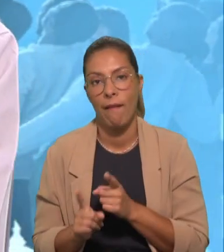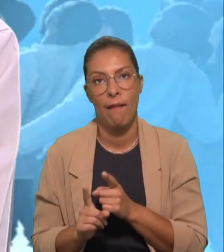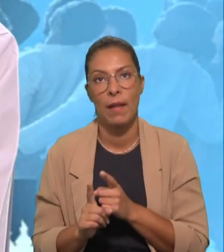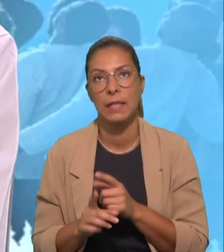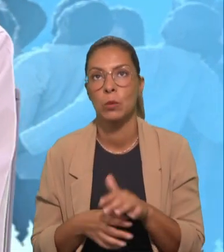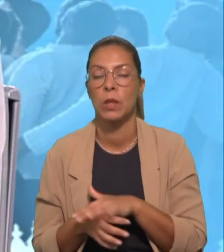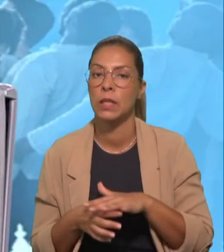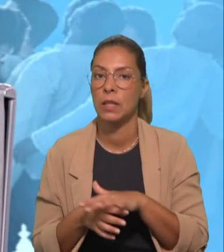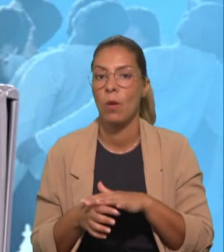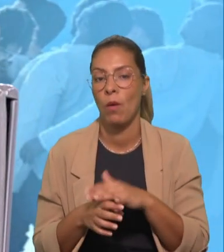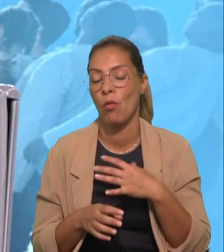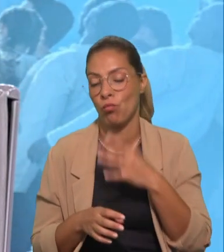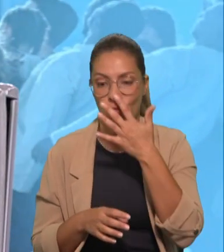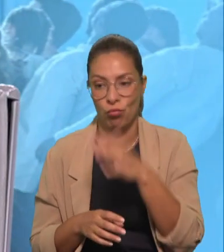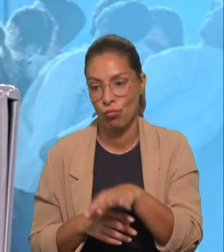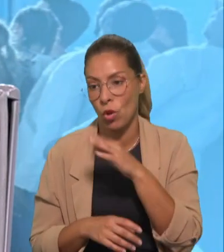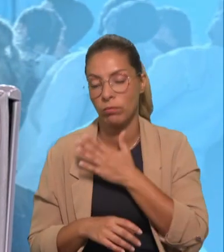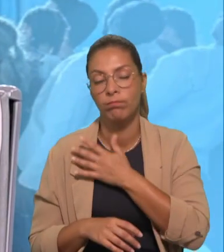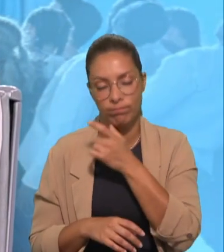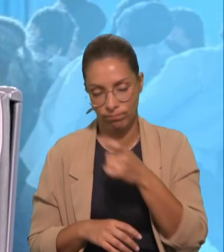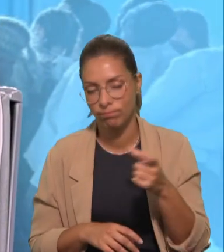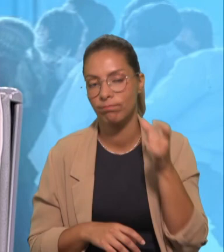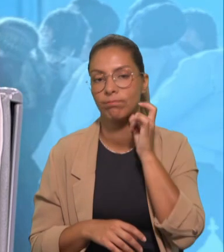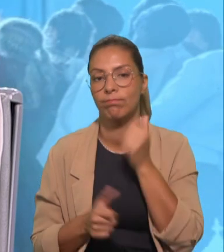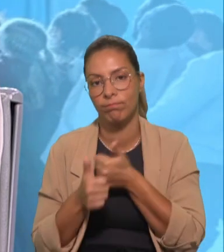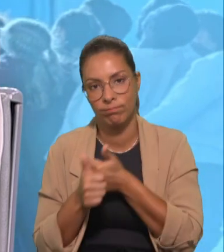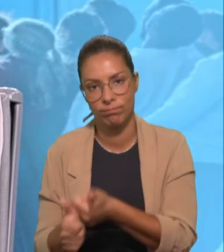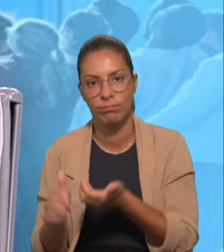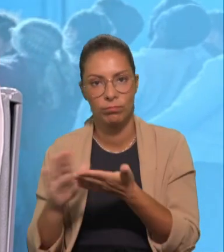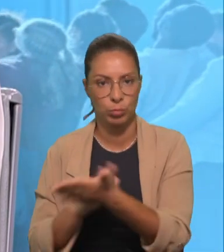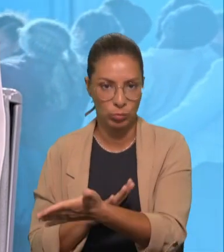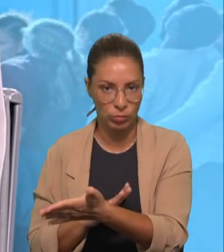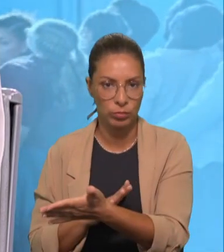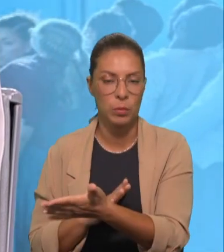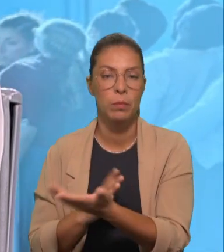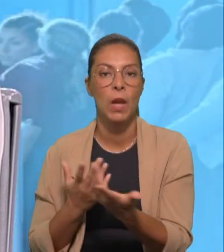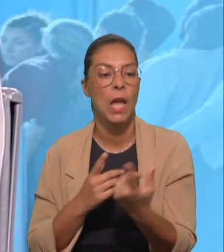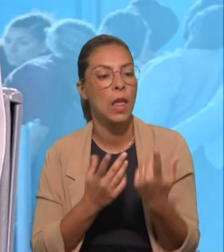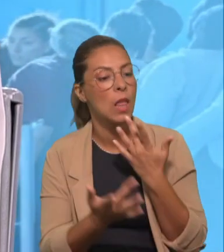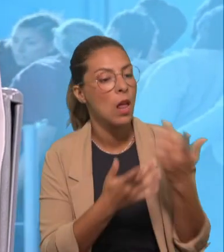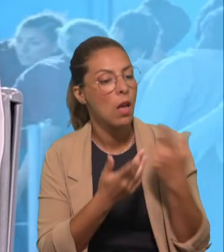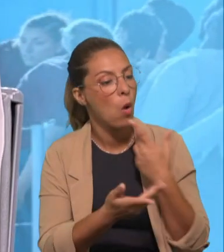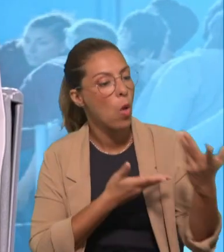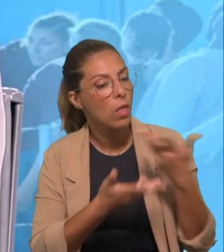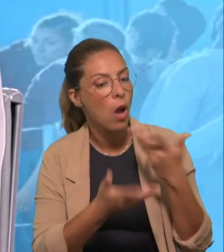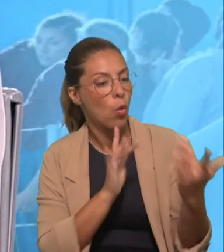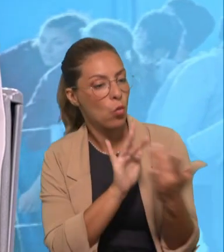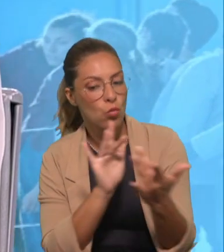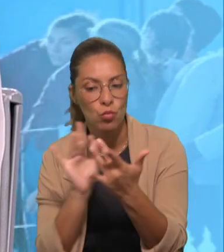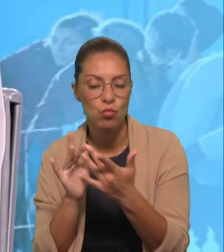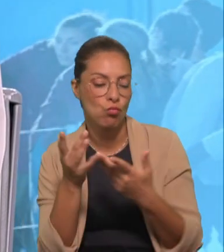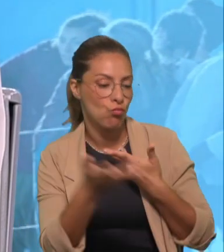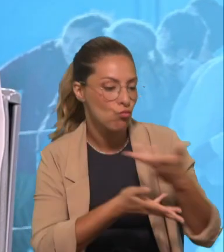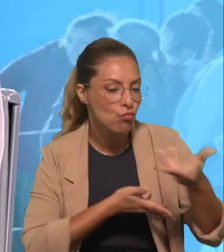que eu discerni e na qual me comprometi. E portanto, a interação com jovens e com as pessoas em geral e com os jovens em